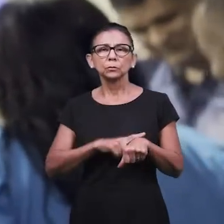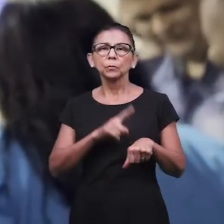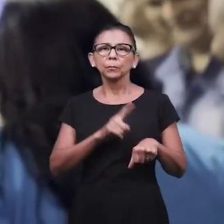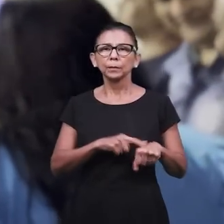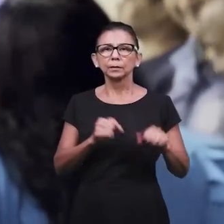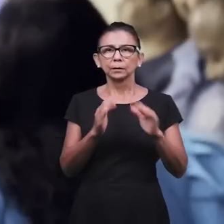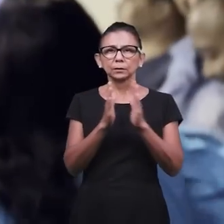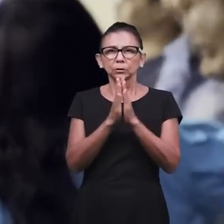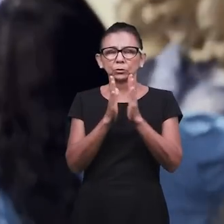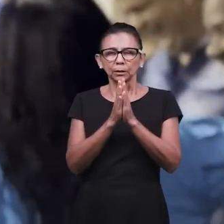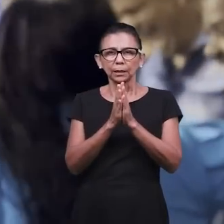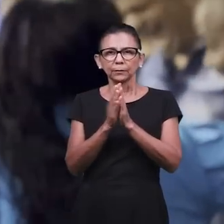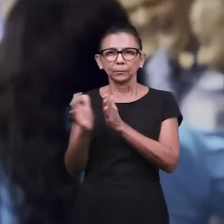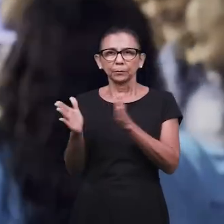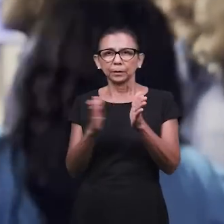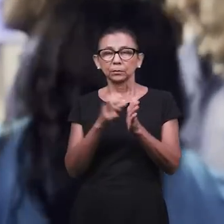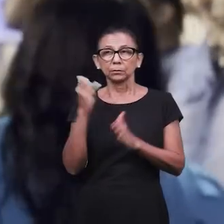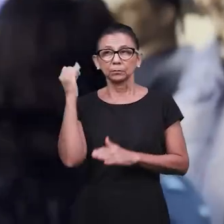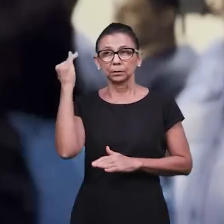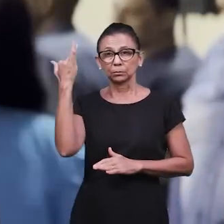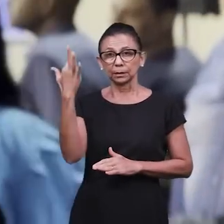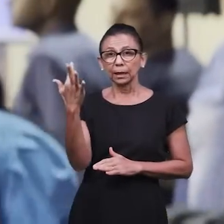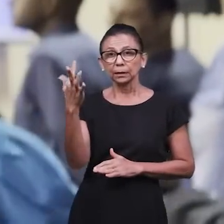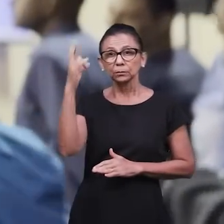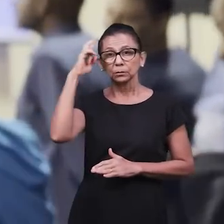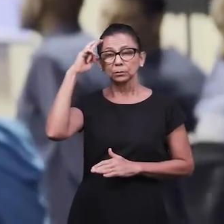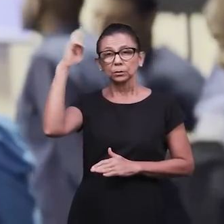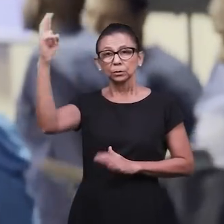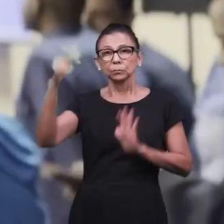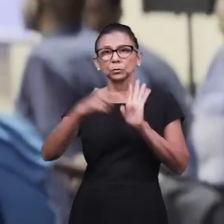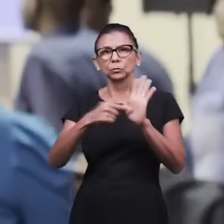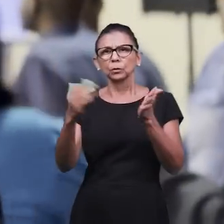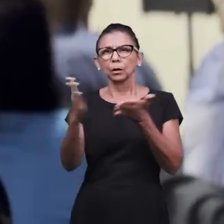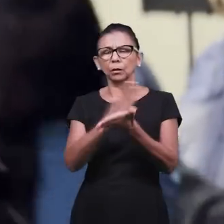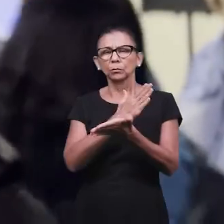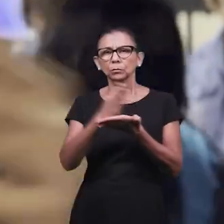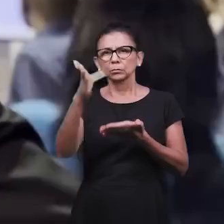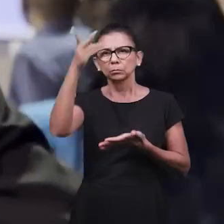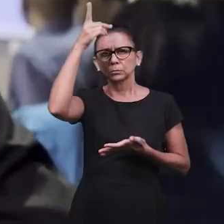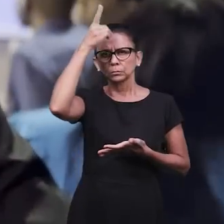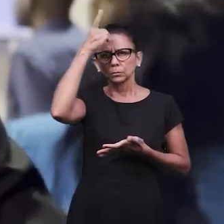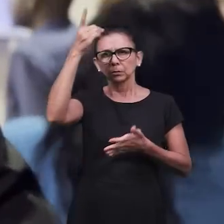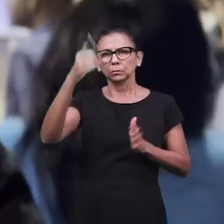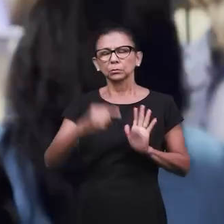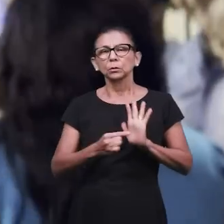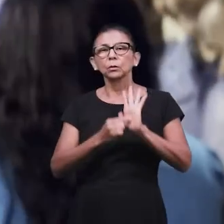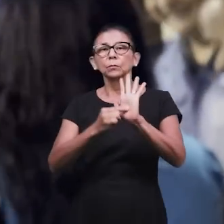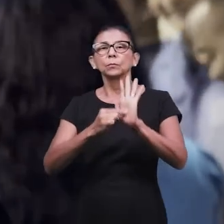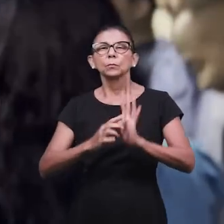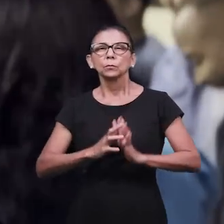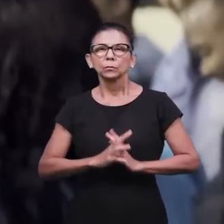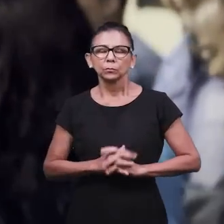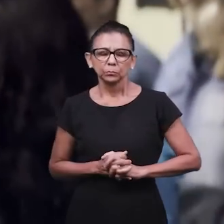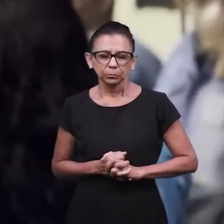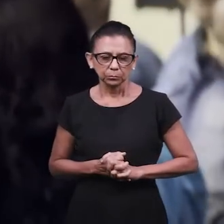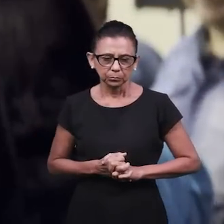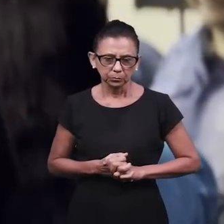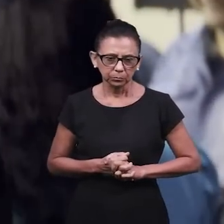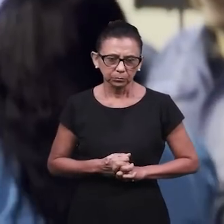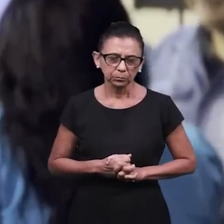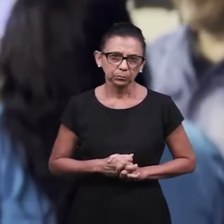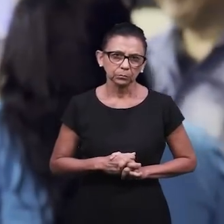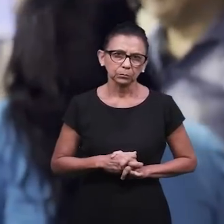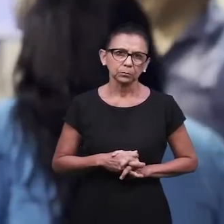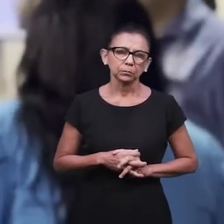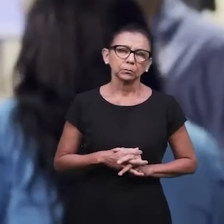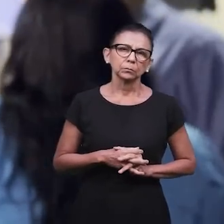deu alguns dons, mostrando, objetivando a respeito daquilo que nós iríamos encontrar quando saíssemos para